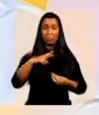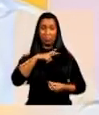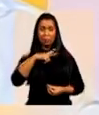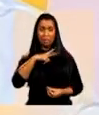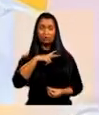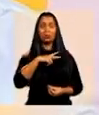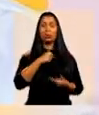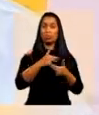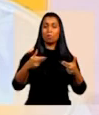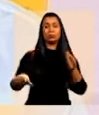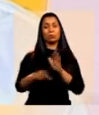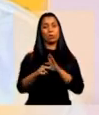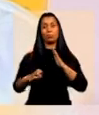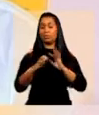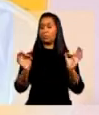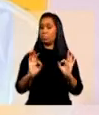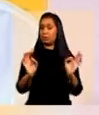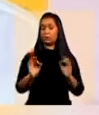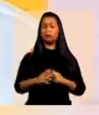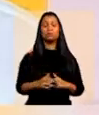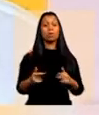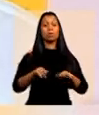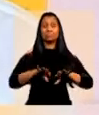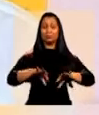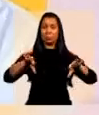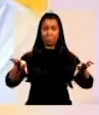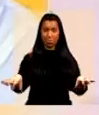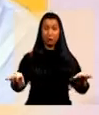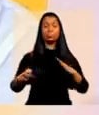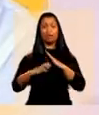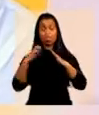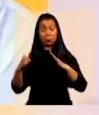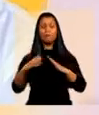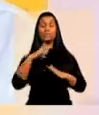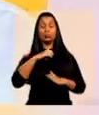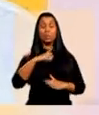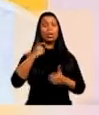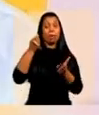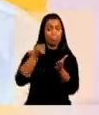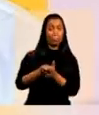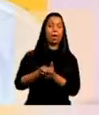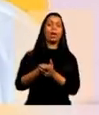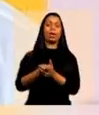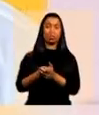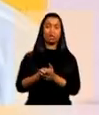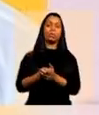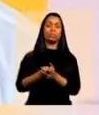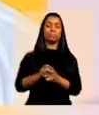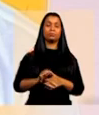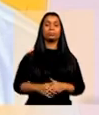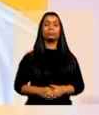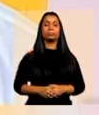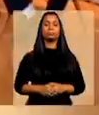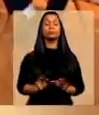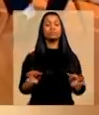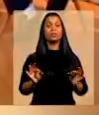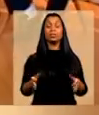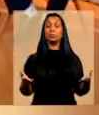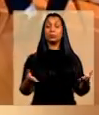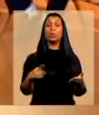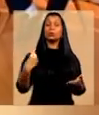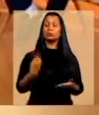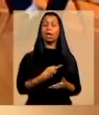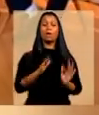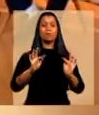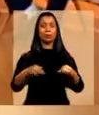conta pessoal com o faturamento da empresa. Então, são contas separadas. A empresa tem um faturamento e ela me paga um salário por isso. Perfeito, a gente já